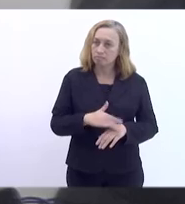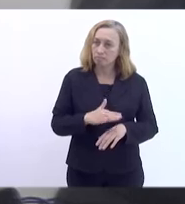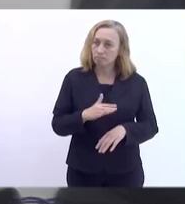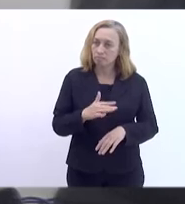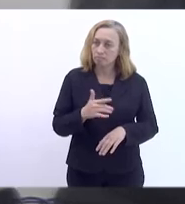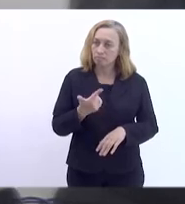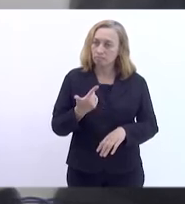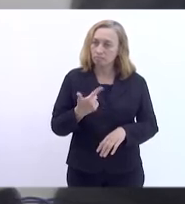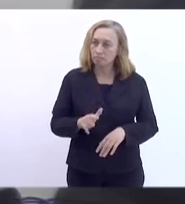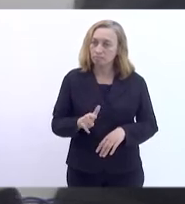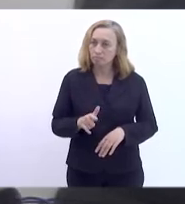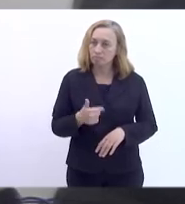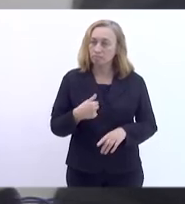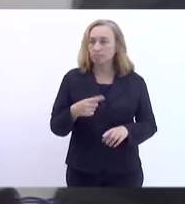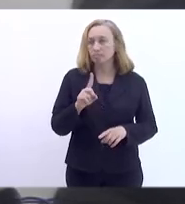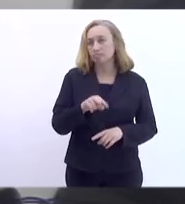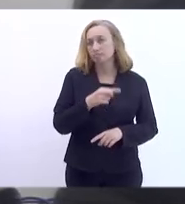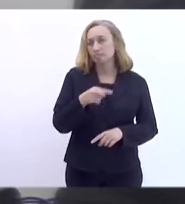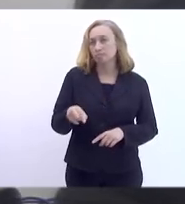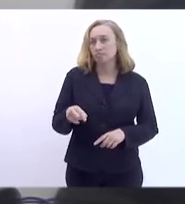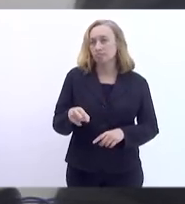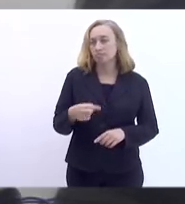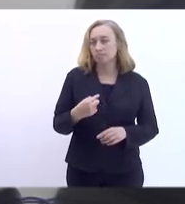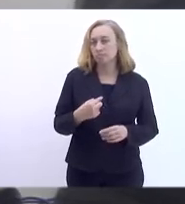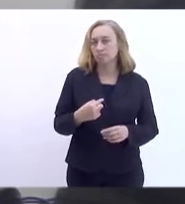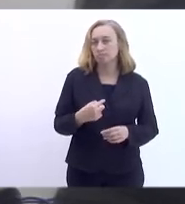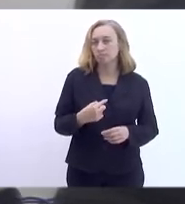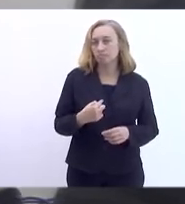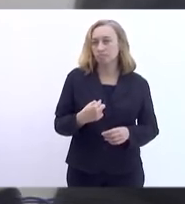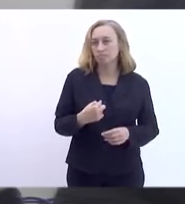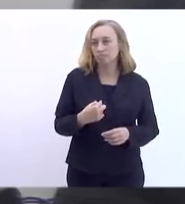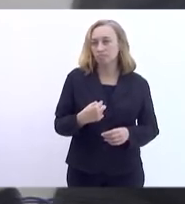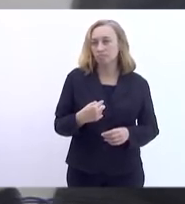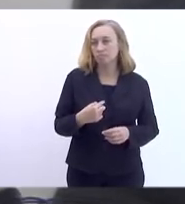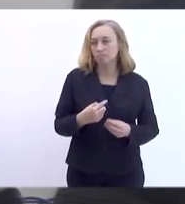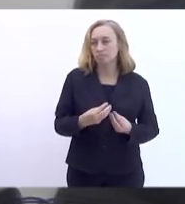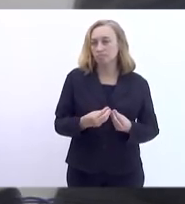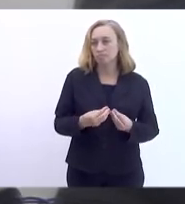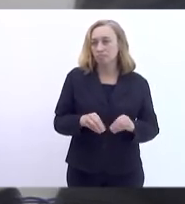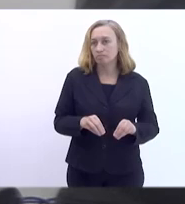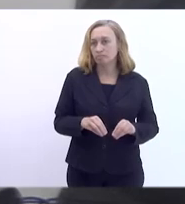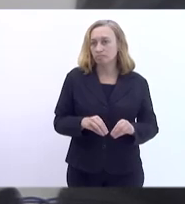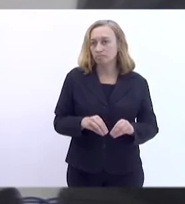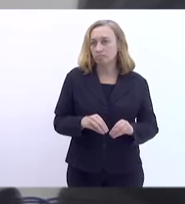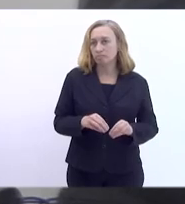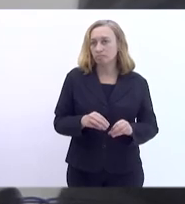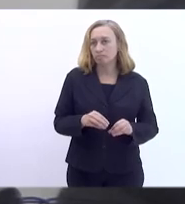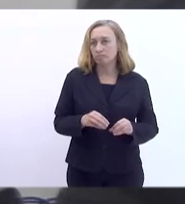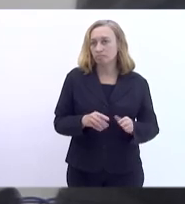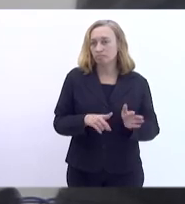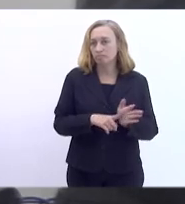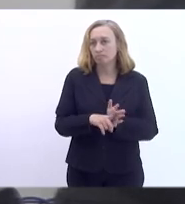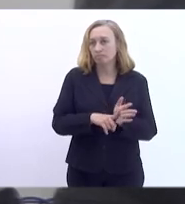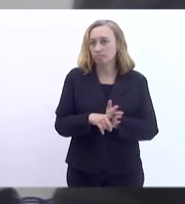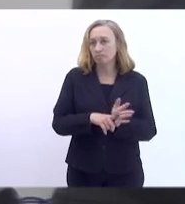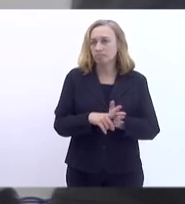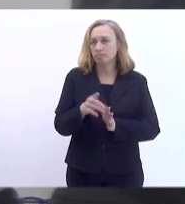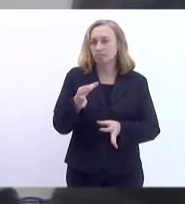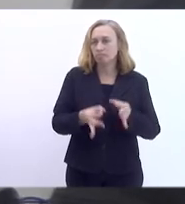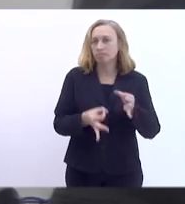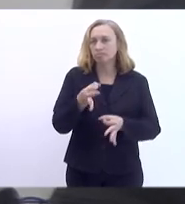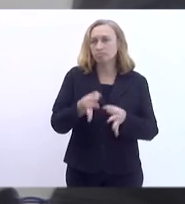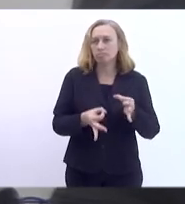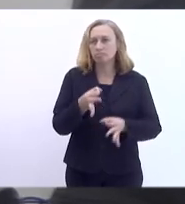sou radicalmente contra a a reapreciação de questões pelo Judiciário já cansei